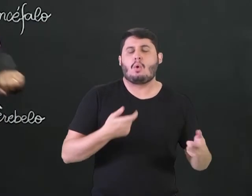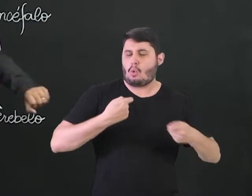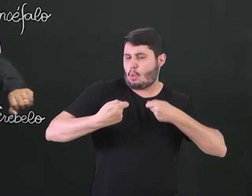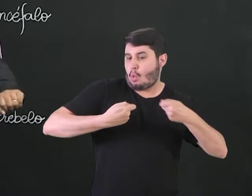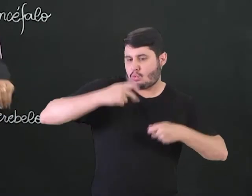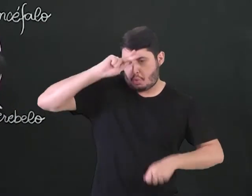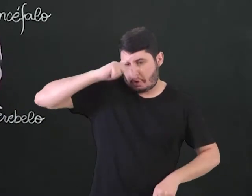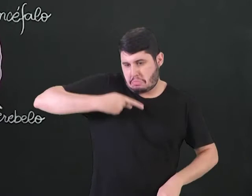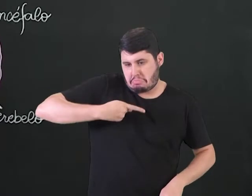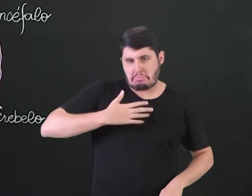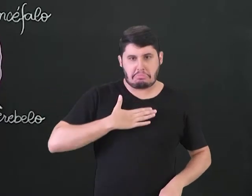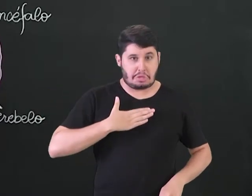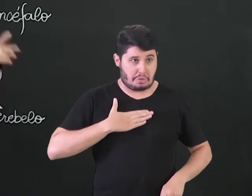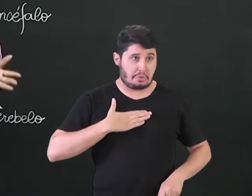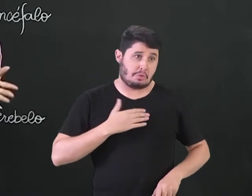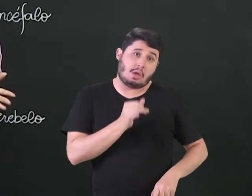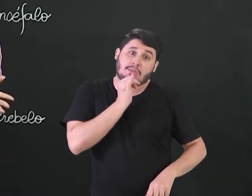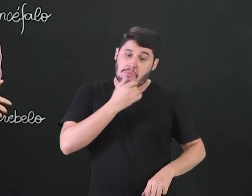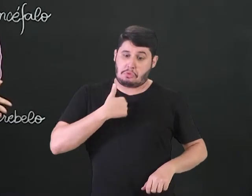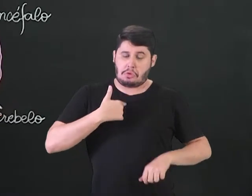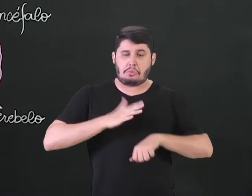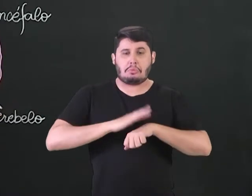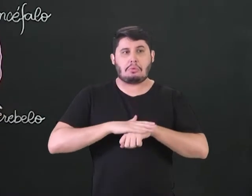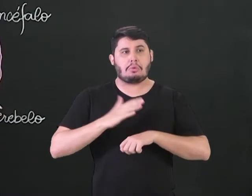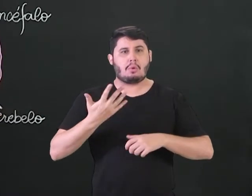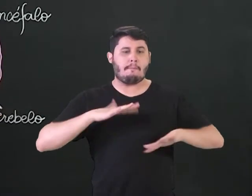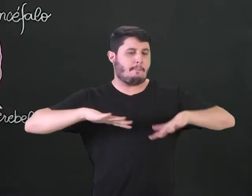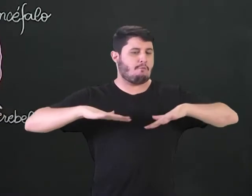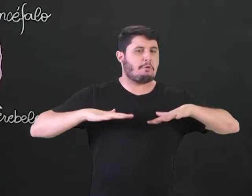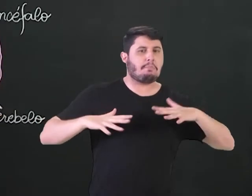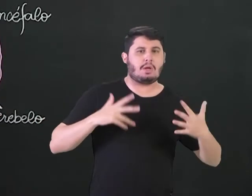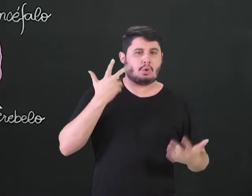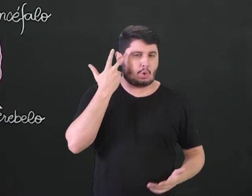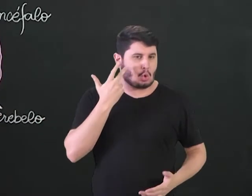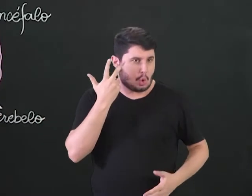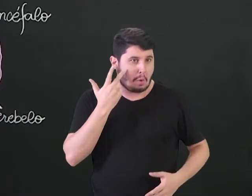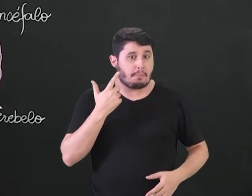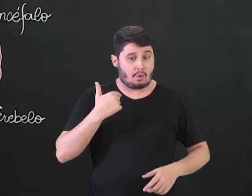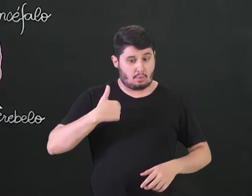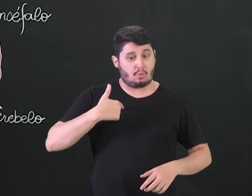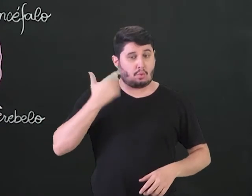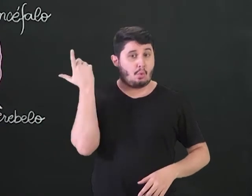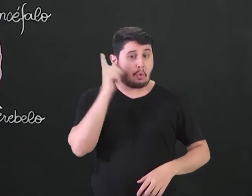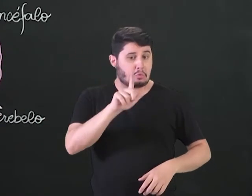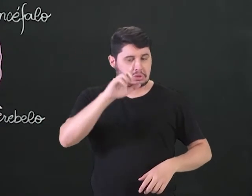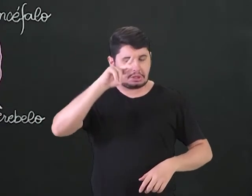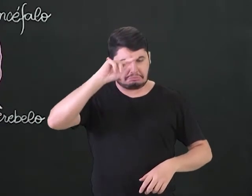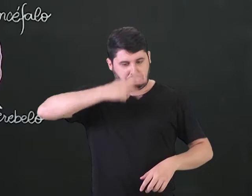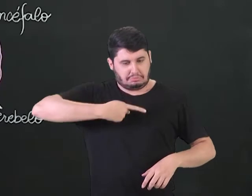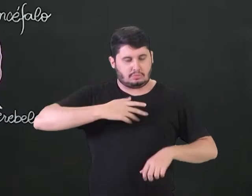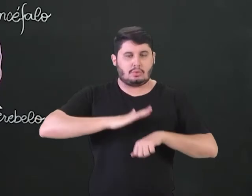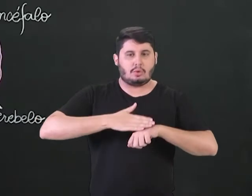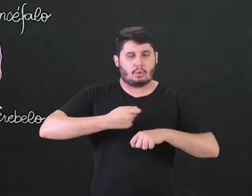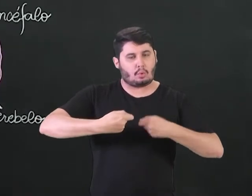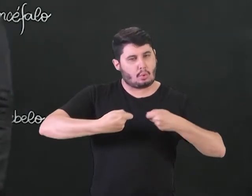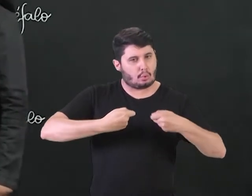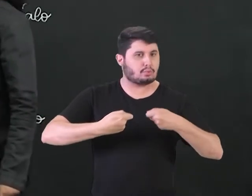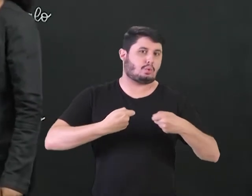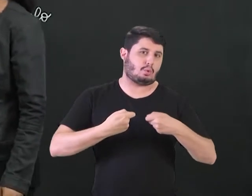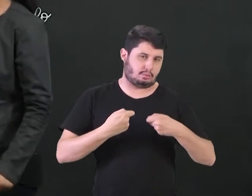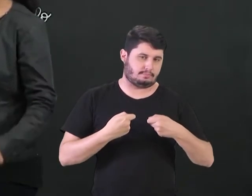Estou usando o meu aqui, ó, me movendo, sistema nervoso periférico, controlado por mim, então controlado por nós, é o sistema